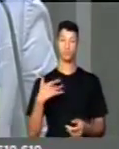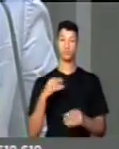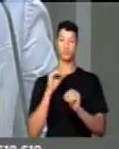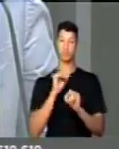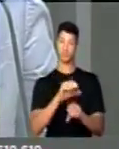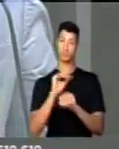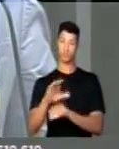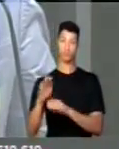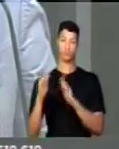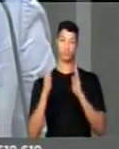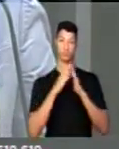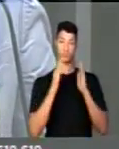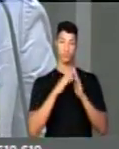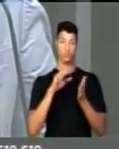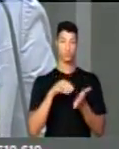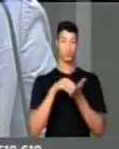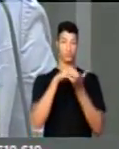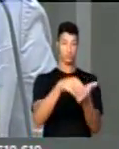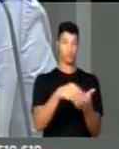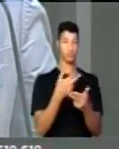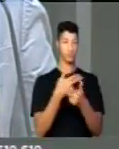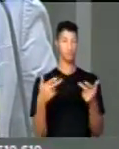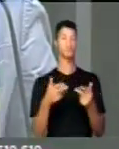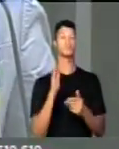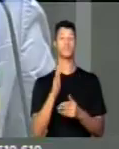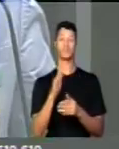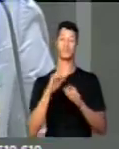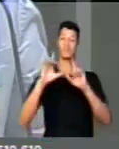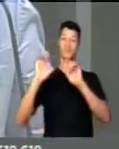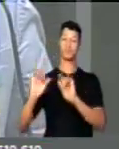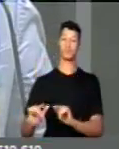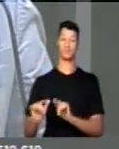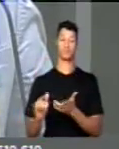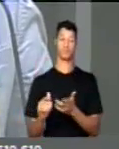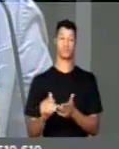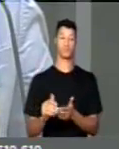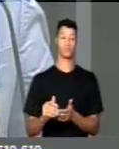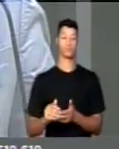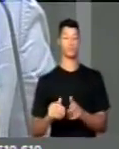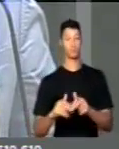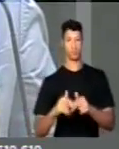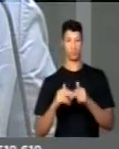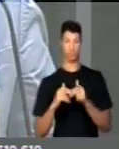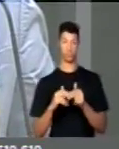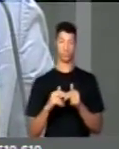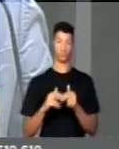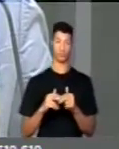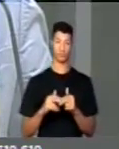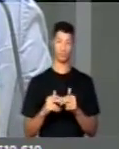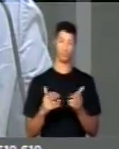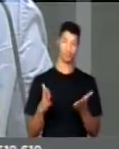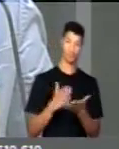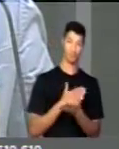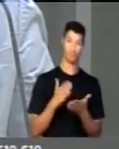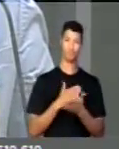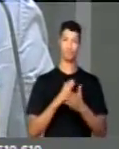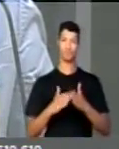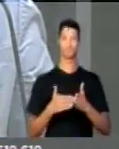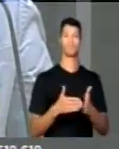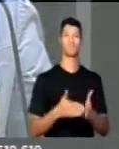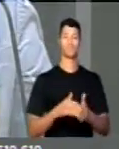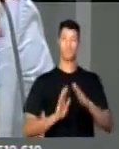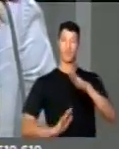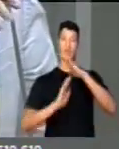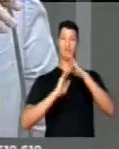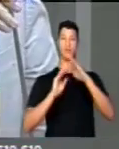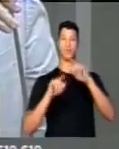educação, moradia, transporte, forem reduzidos por conta de contenção de um